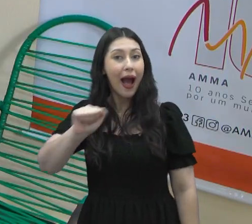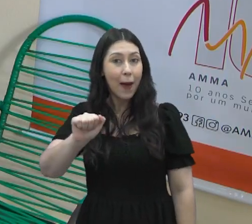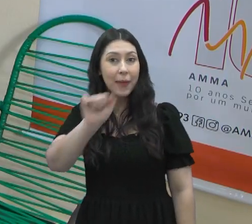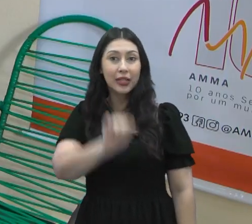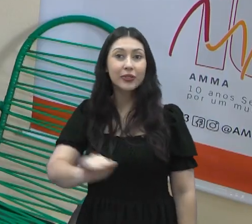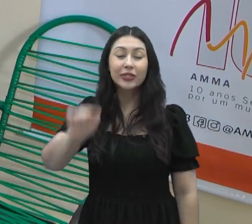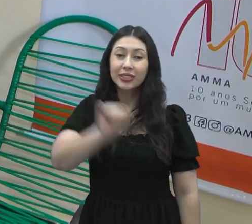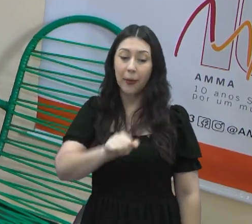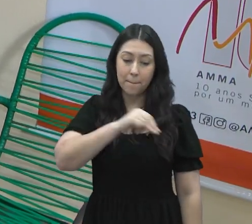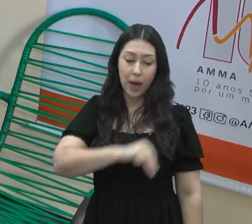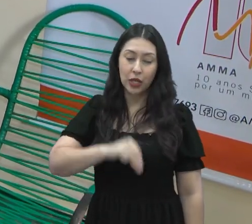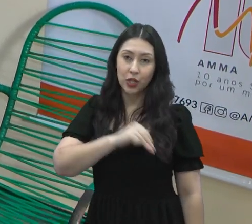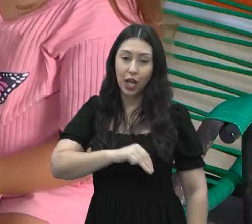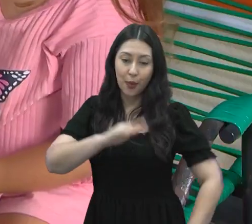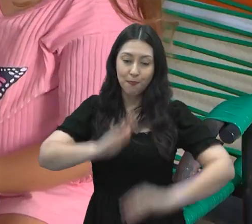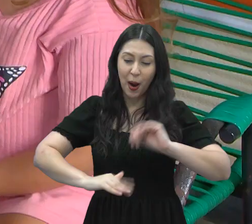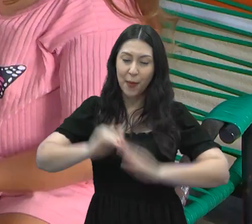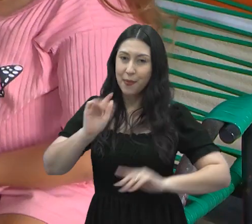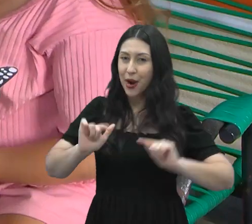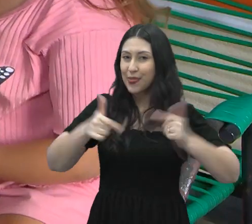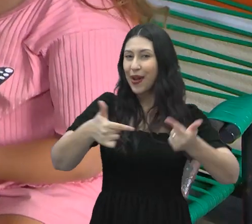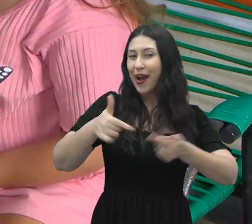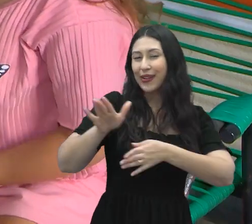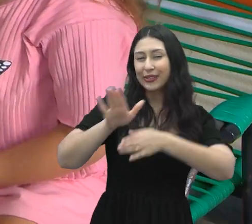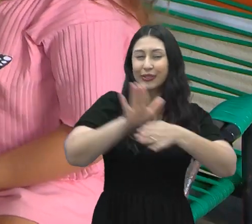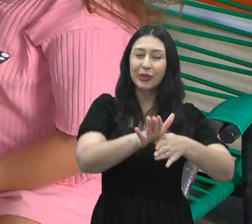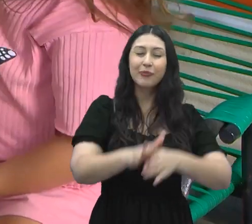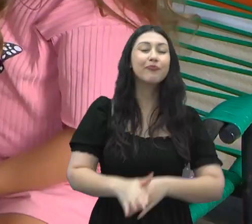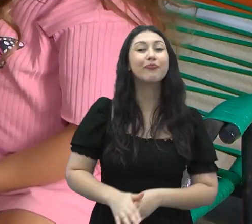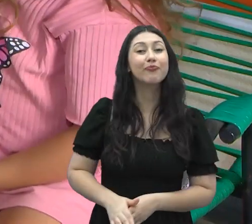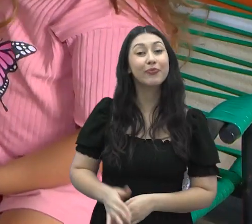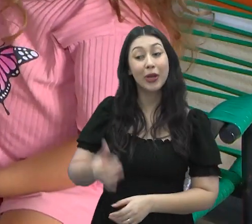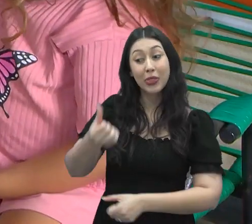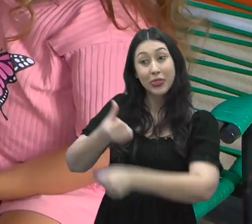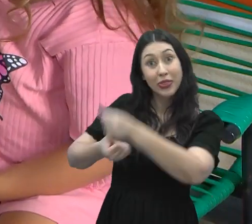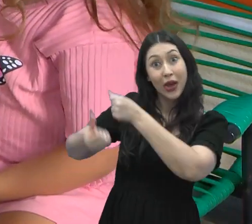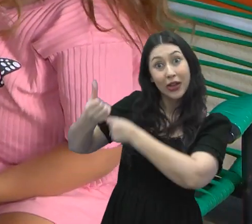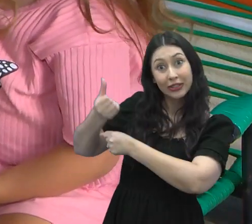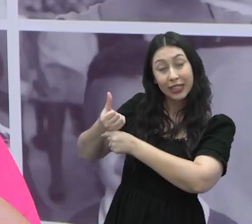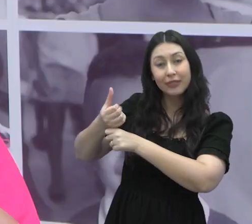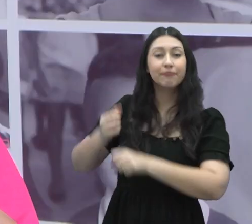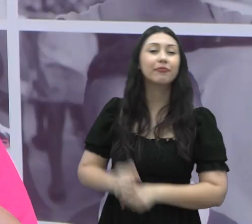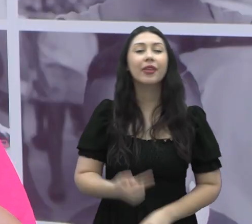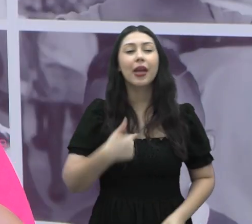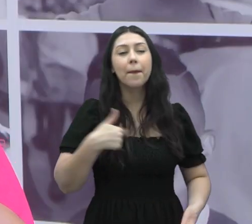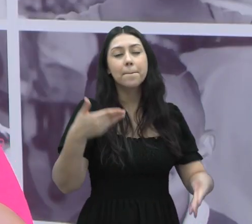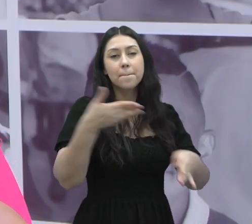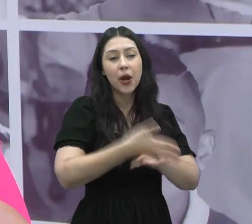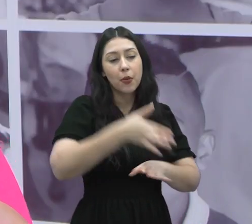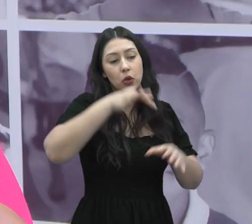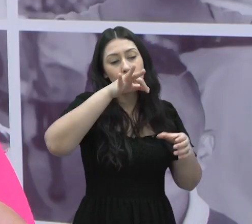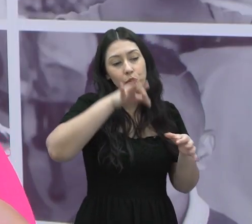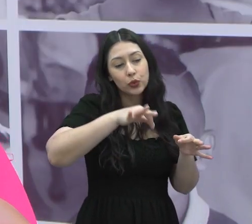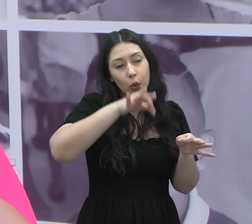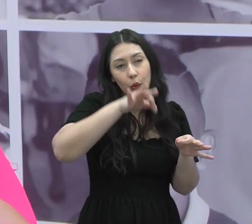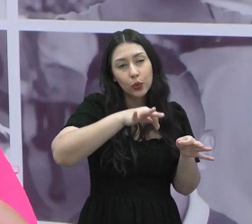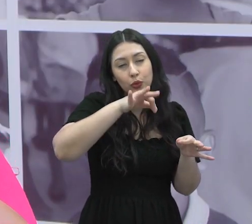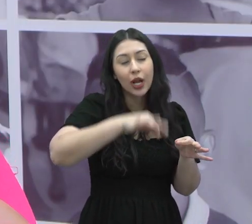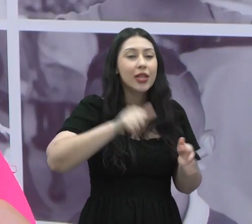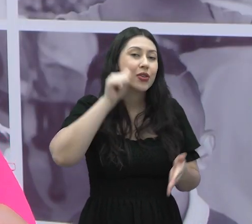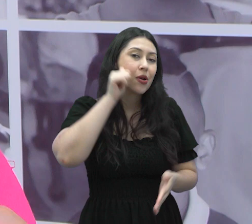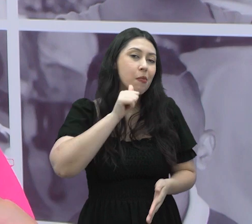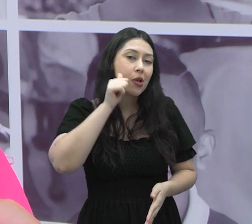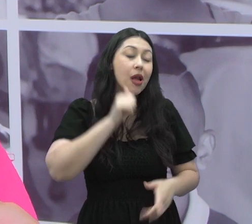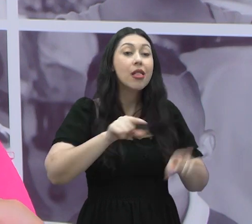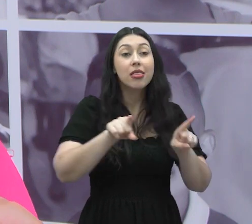Associação Missionária Mãos Ativa, entrou na vida de Rosângela, 6 anos atrás. Eu participo do Chá de Mulheres,